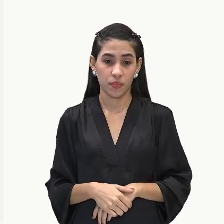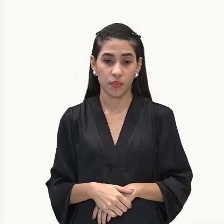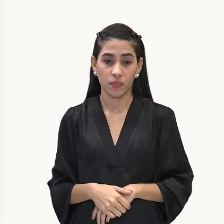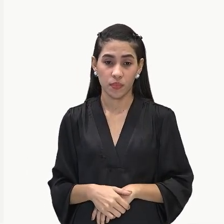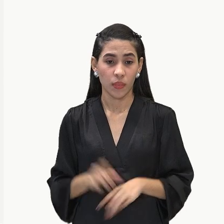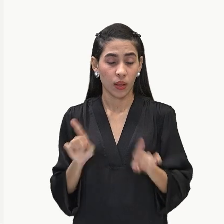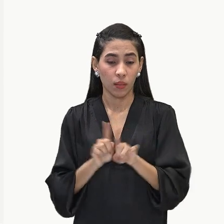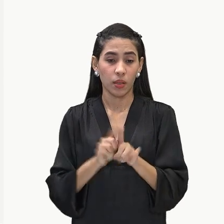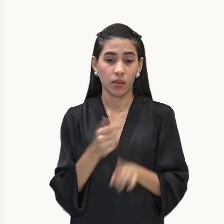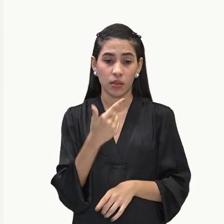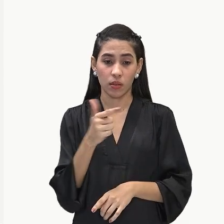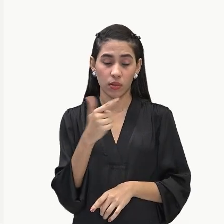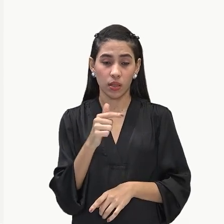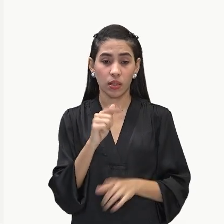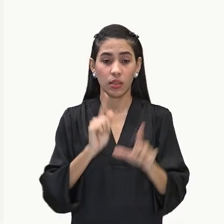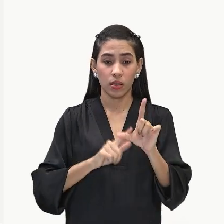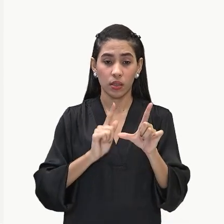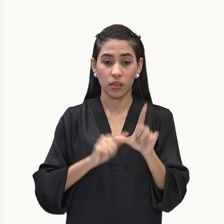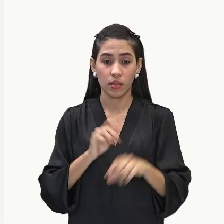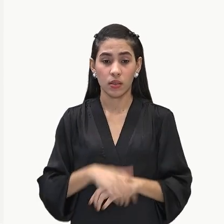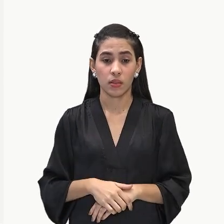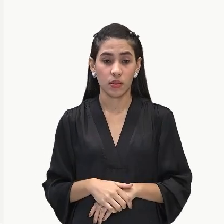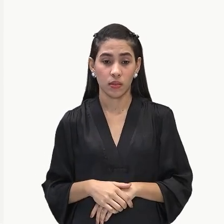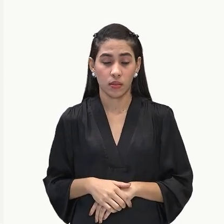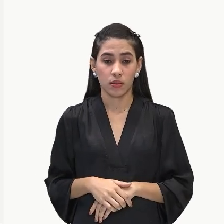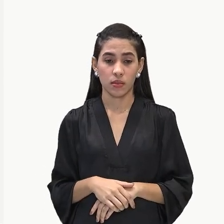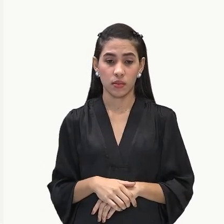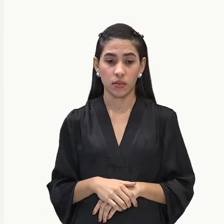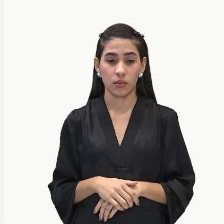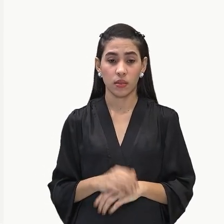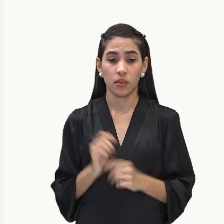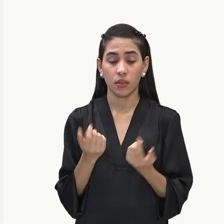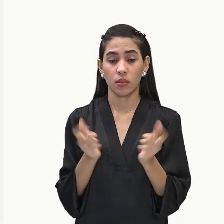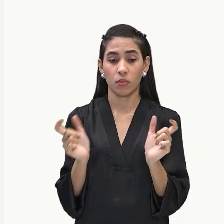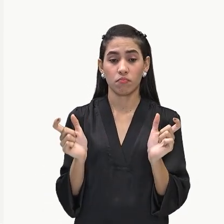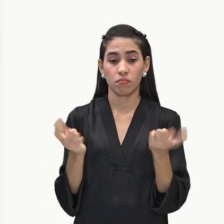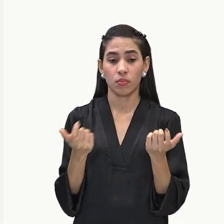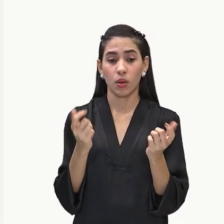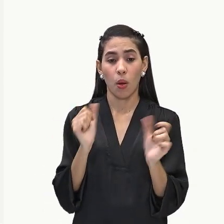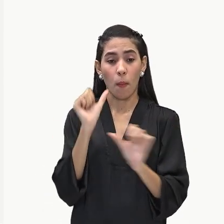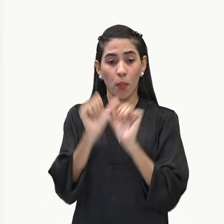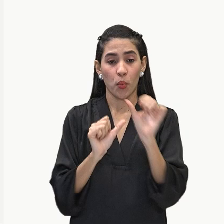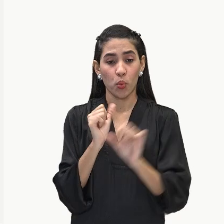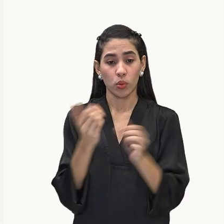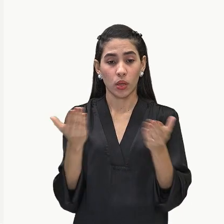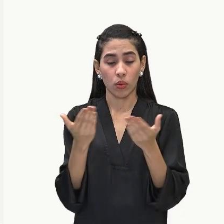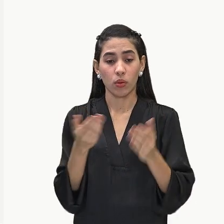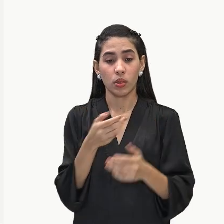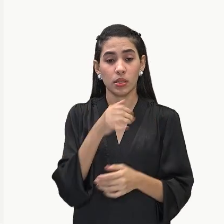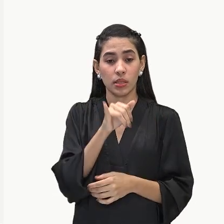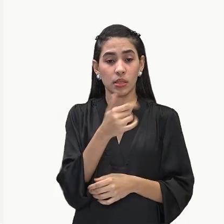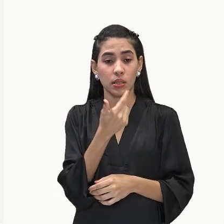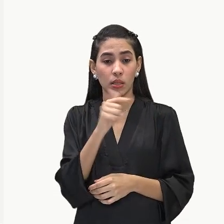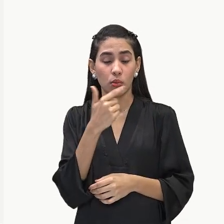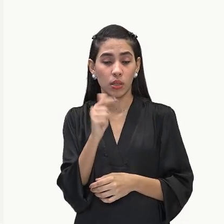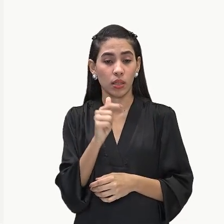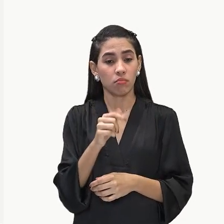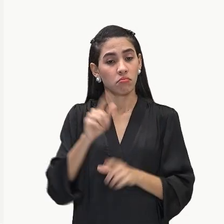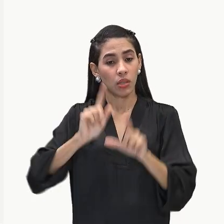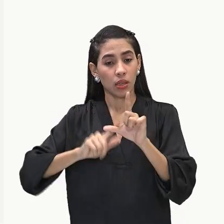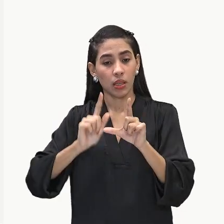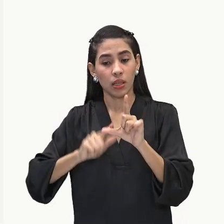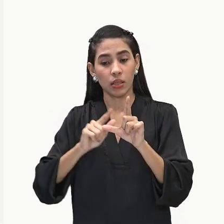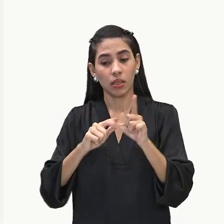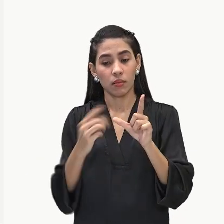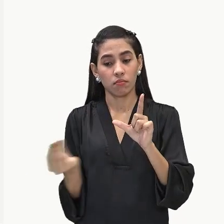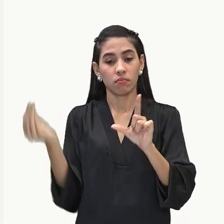tem variável, muda aí, não é? Os termos de lugar, passa quem não tem letra para o primeiro membro e quem